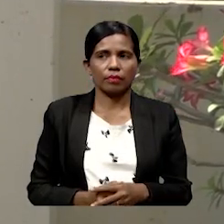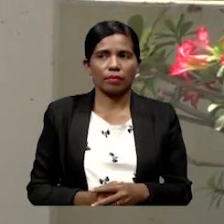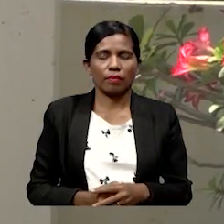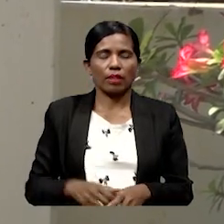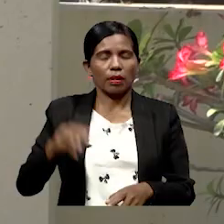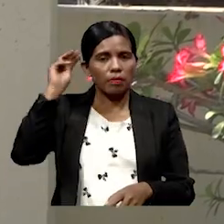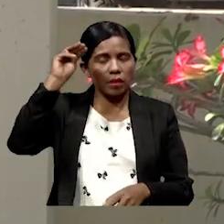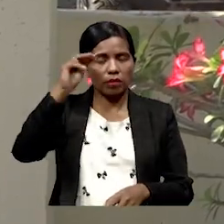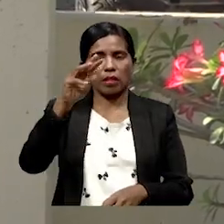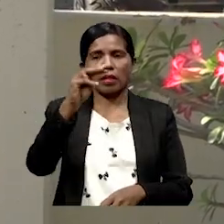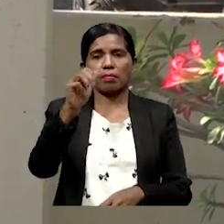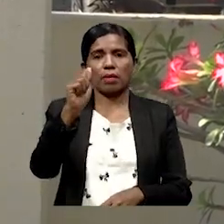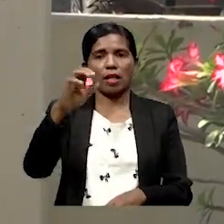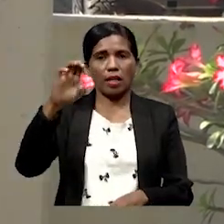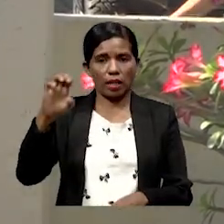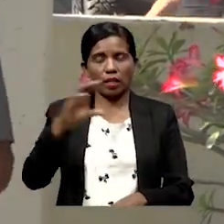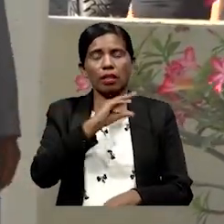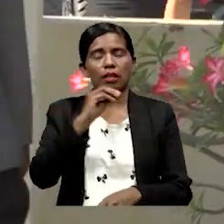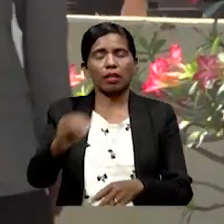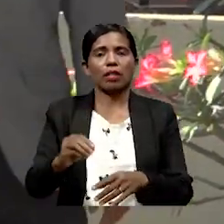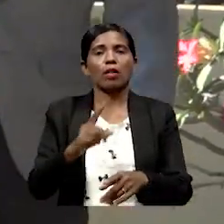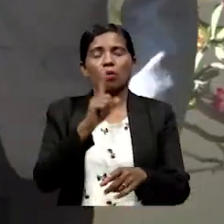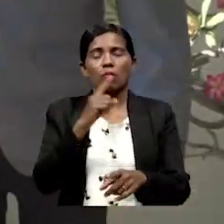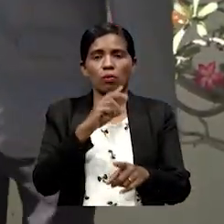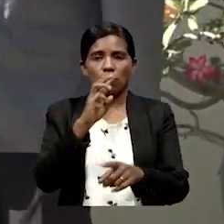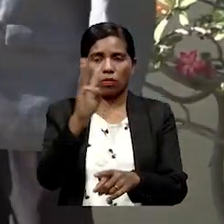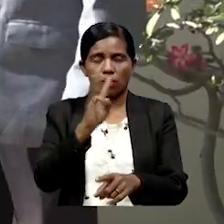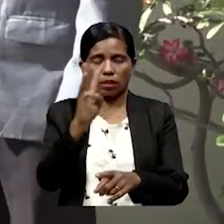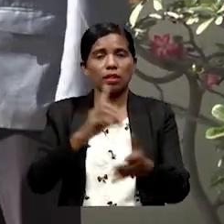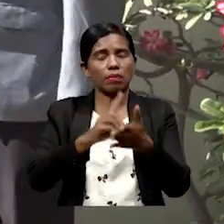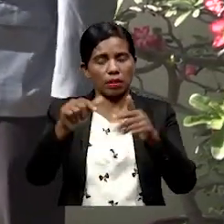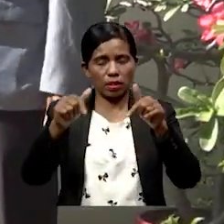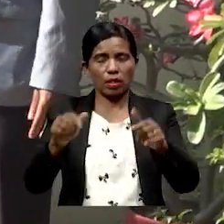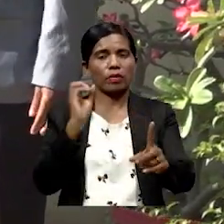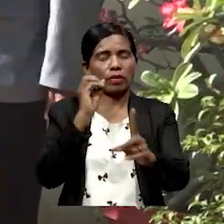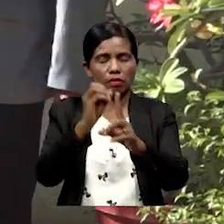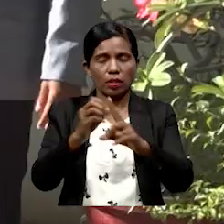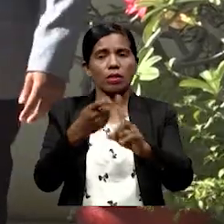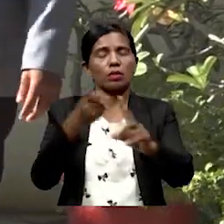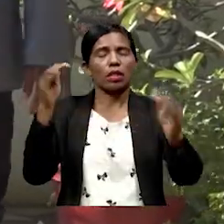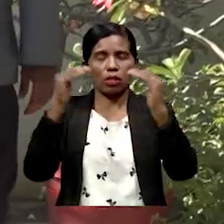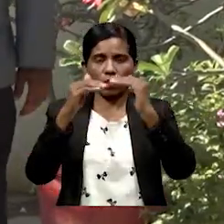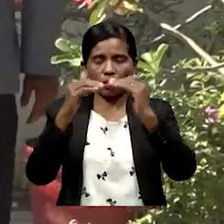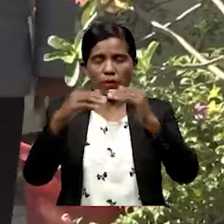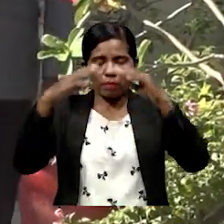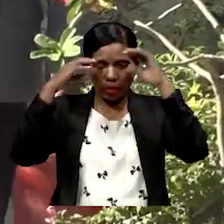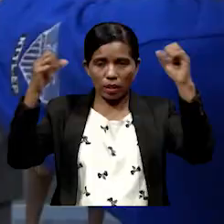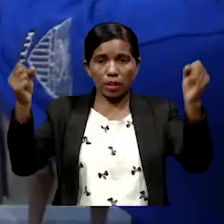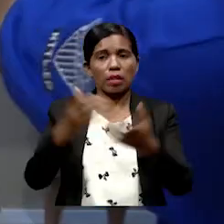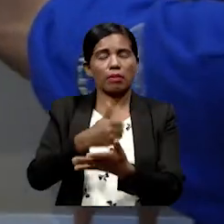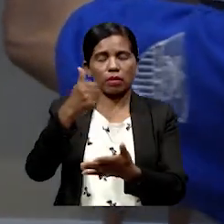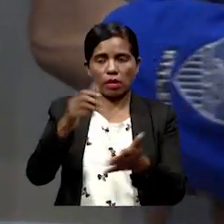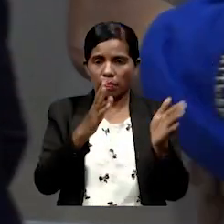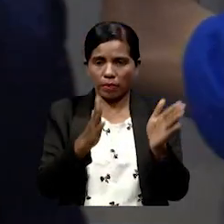Ministro da Administração Estatal Miguel Pereira, quarta semana nem hateten, objetivo se encontro o Presidente da República eleito, atualiza